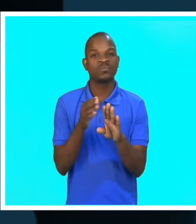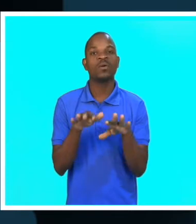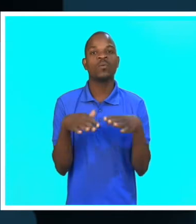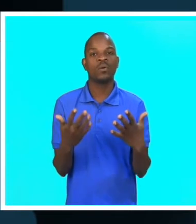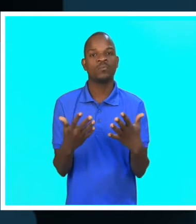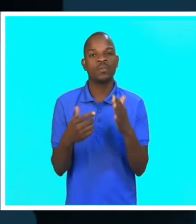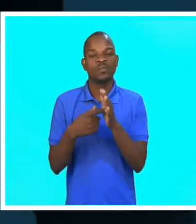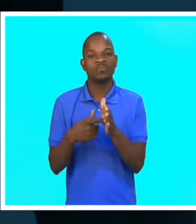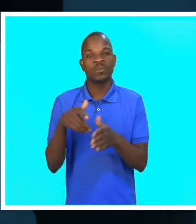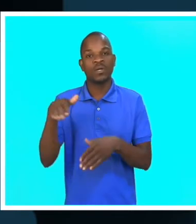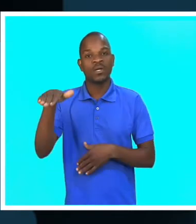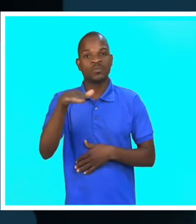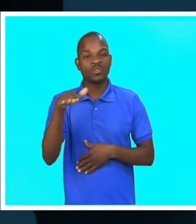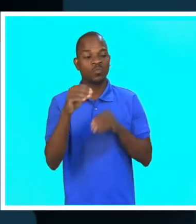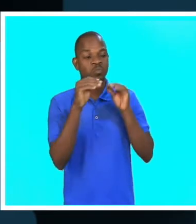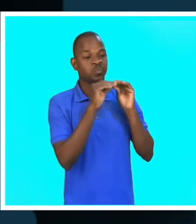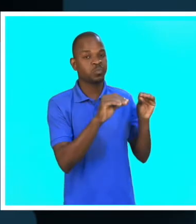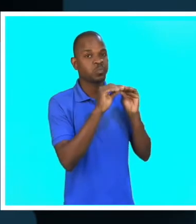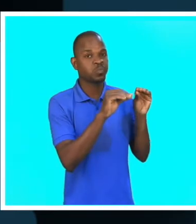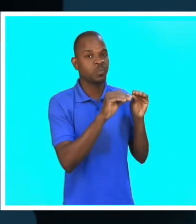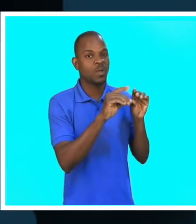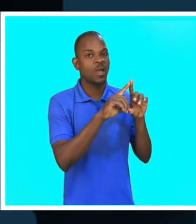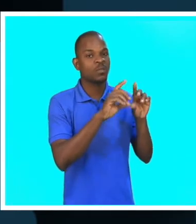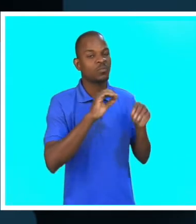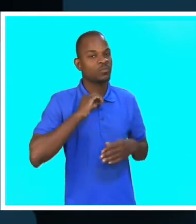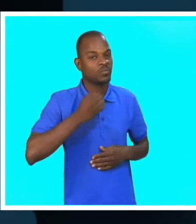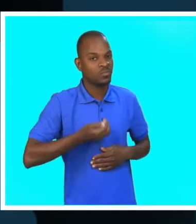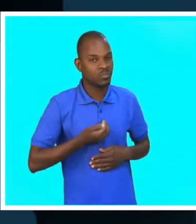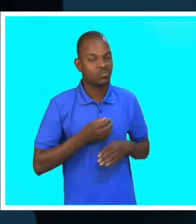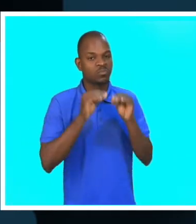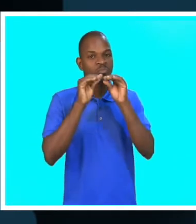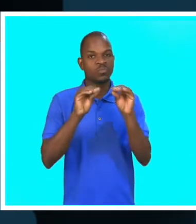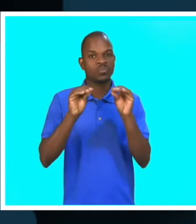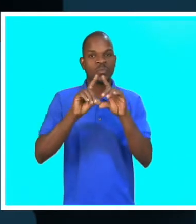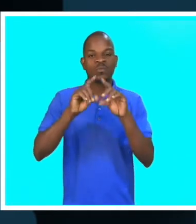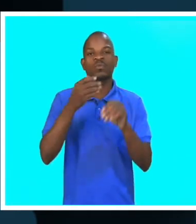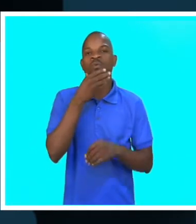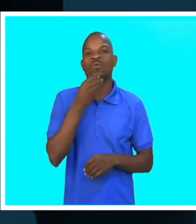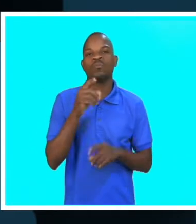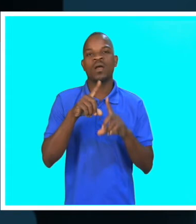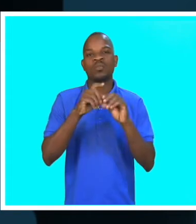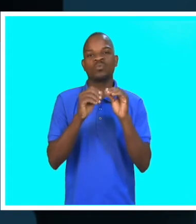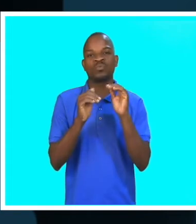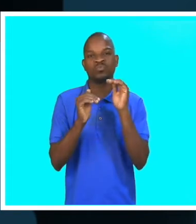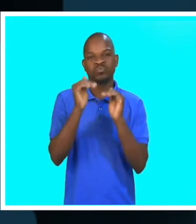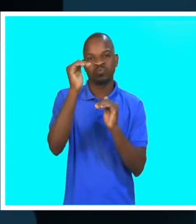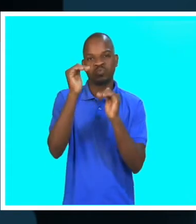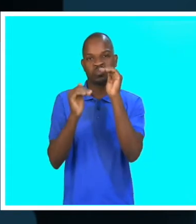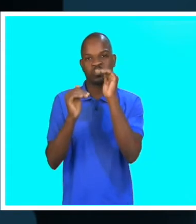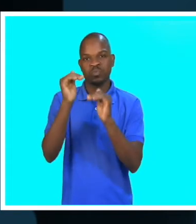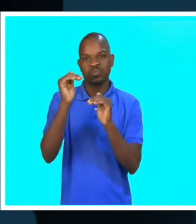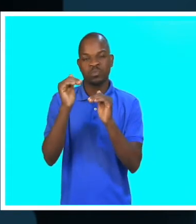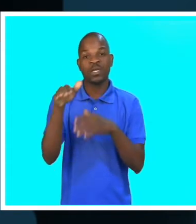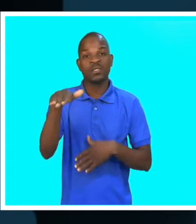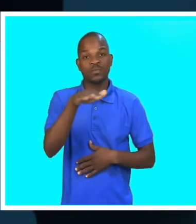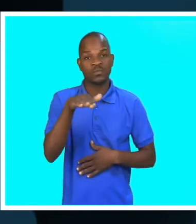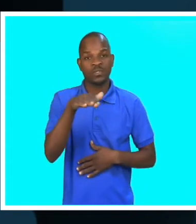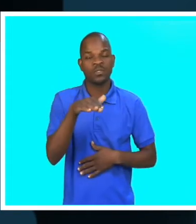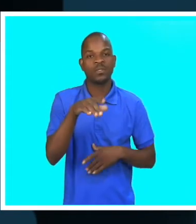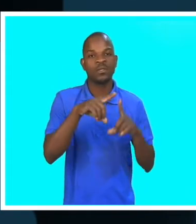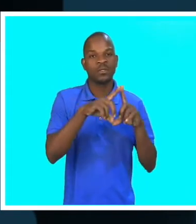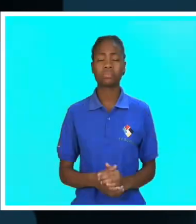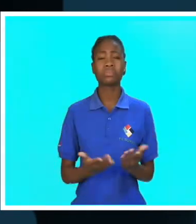de como a sociedade educou a mulher e o homem, que são as desigualdades de papéis na sociedade entre